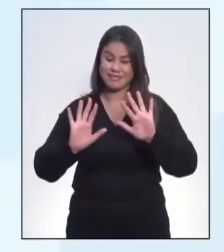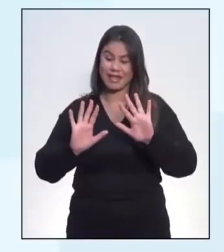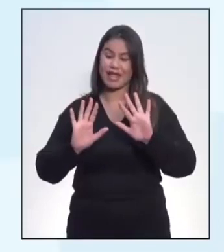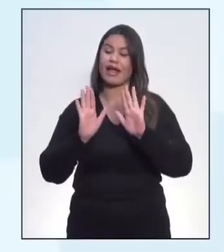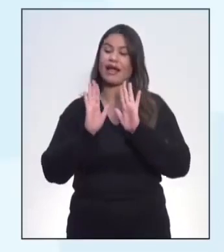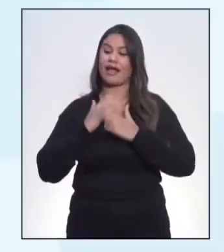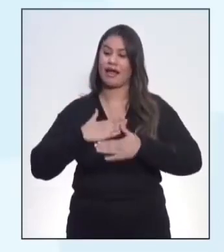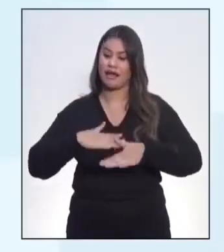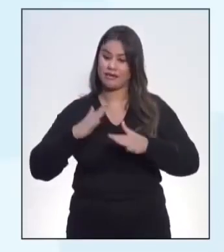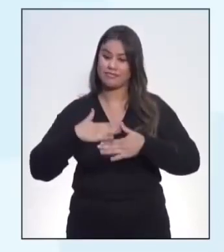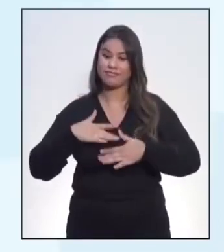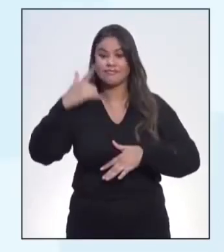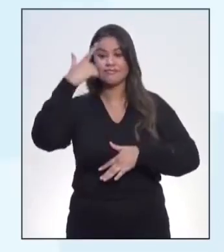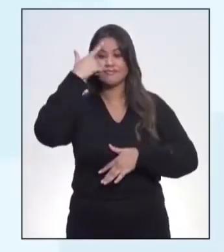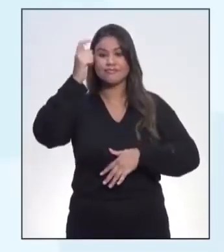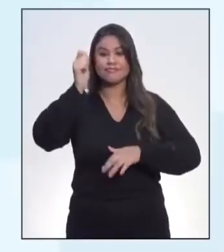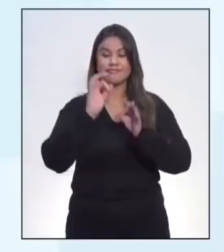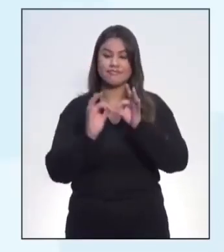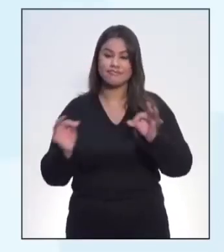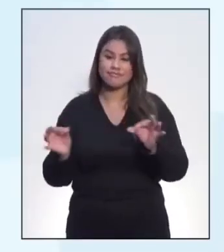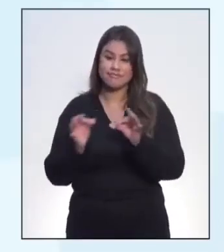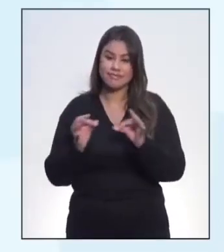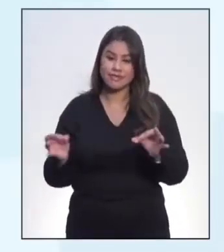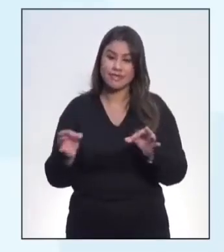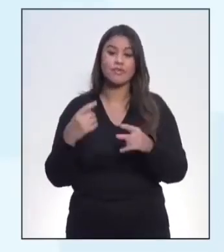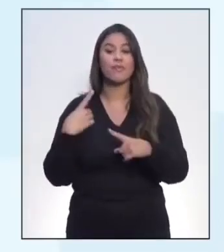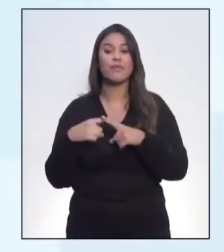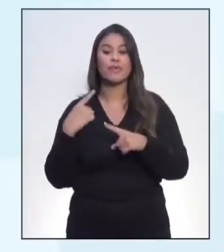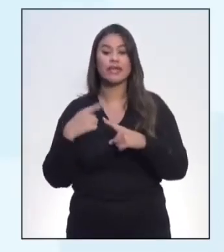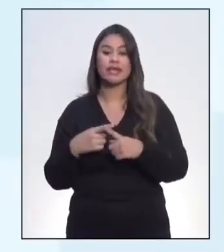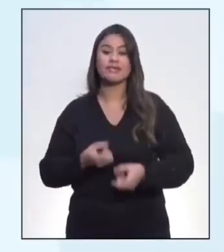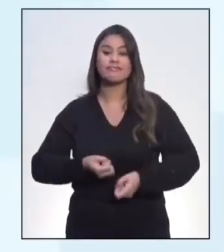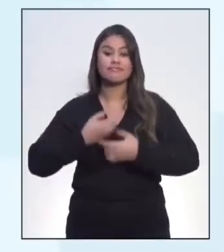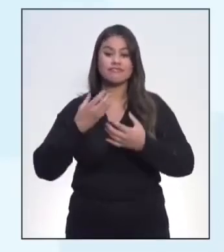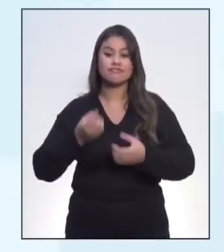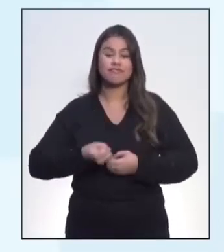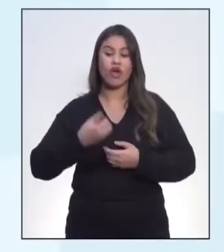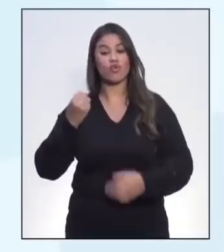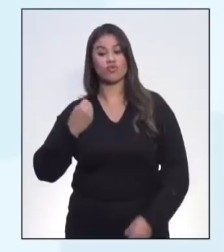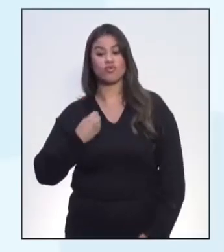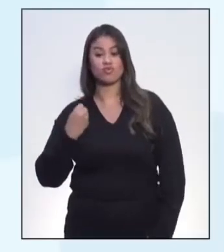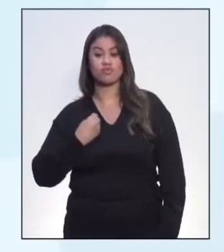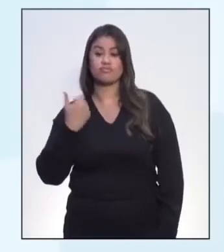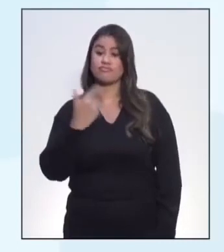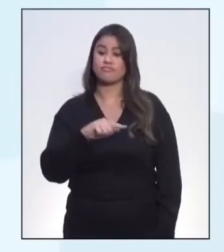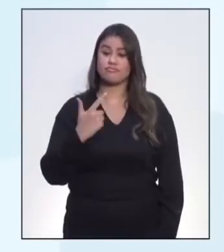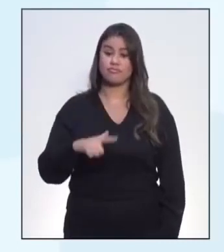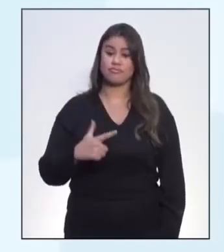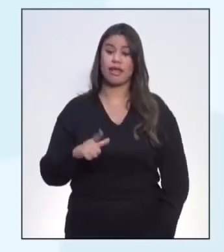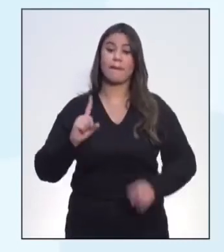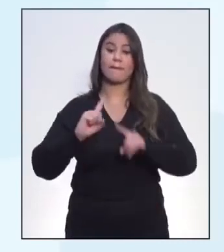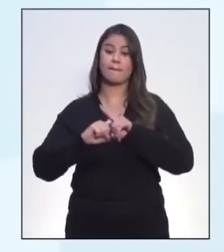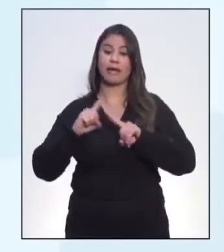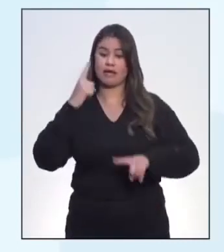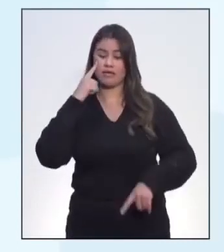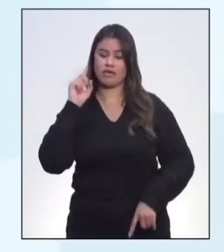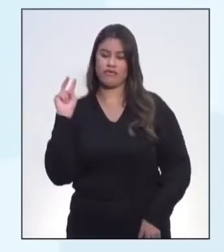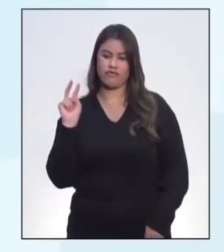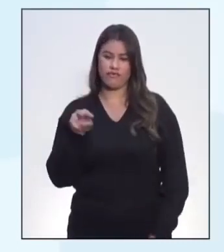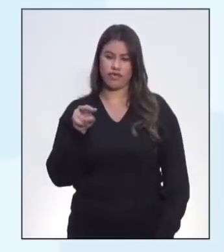não tem nenhum tipo de dado numérico, mas aí você já pressupõe alguns conceitos, né? Fazendo